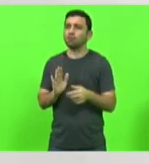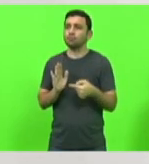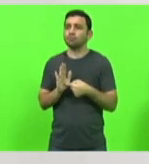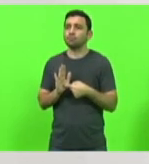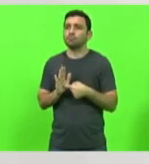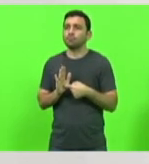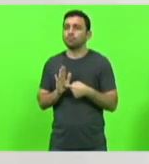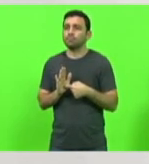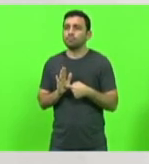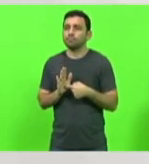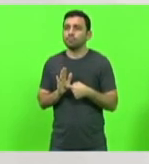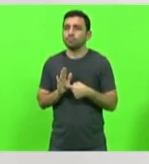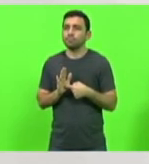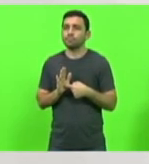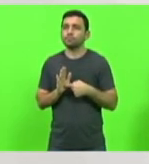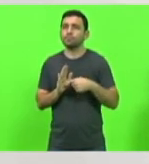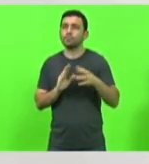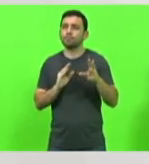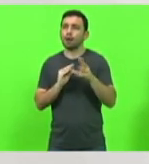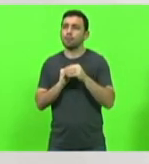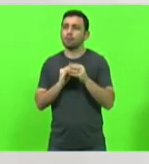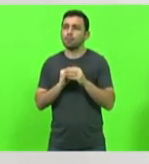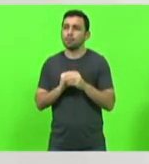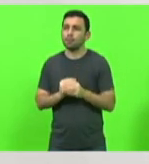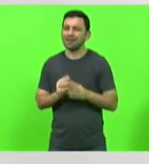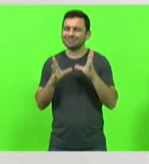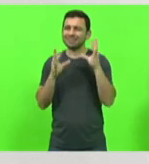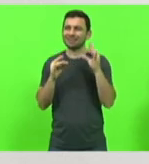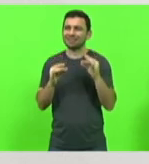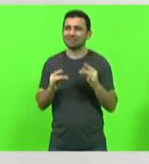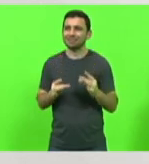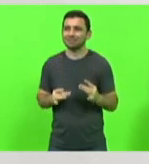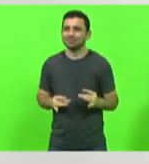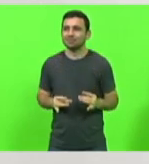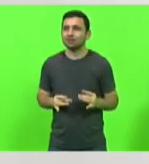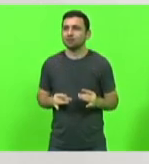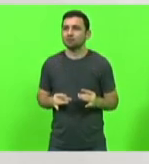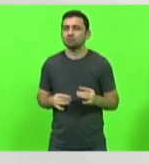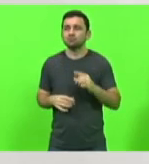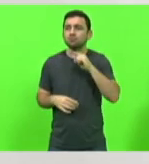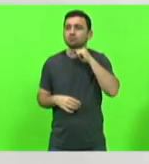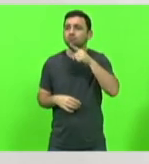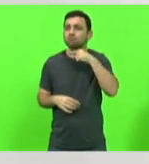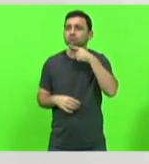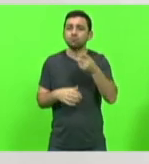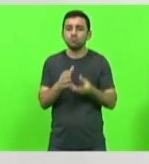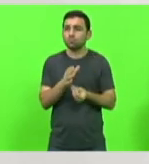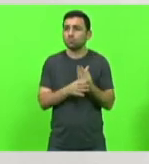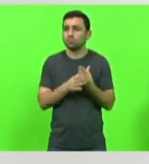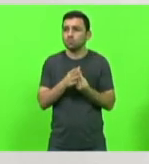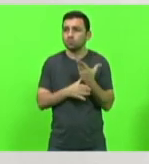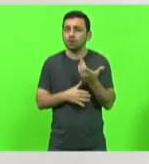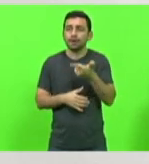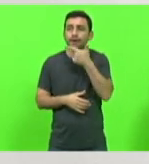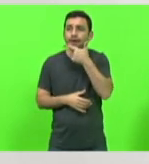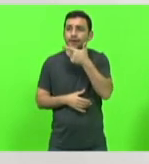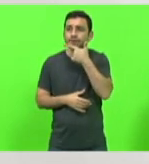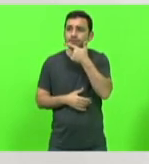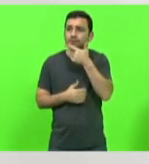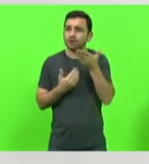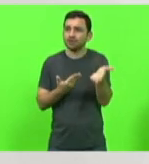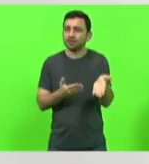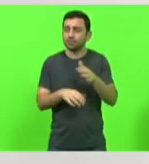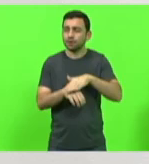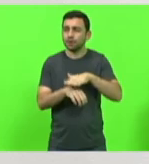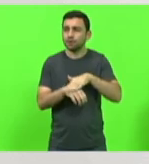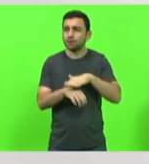se colocou um monte de detalhes que inviabiliza a produção do queijo artesanal